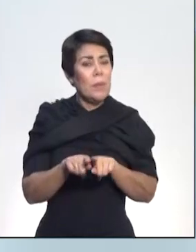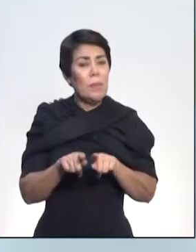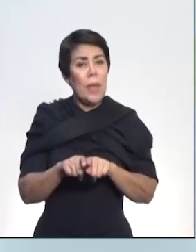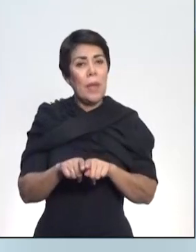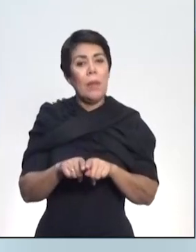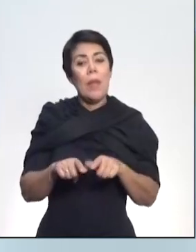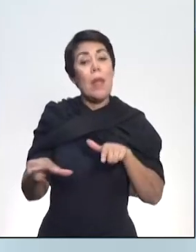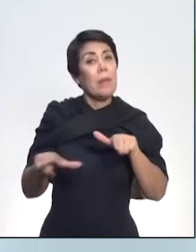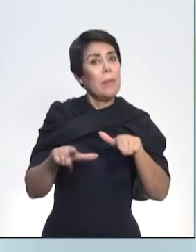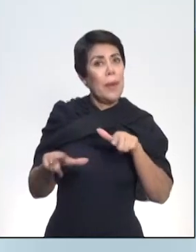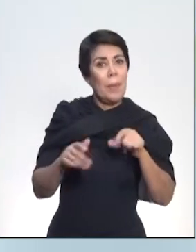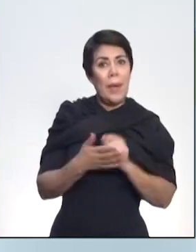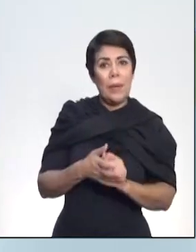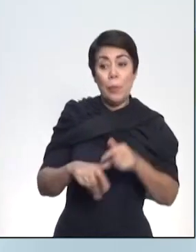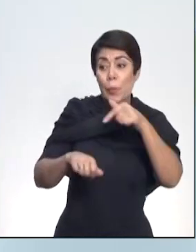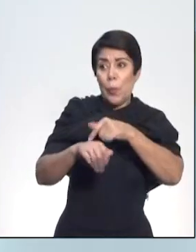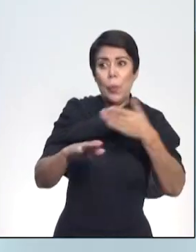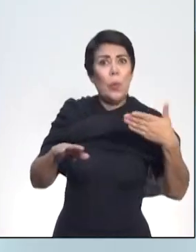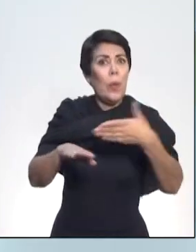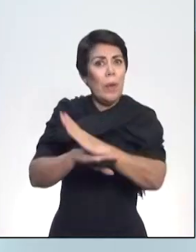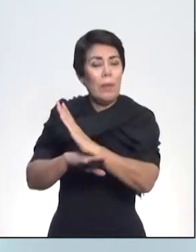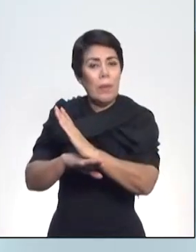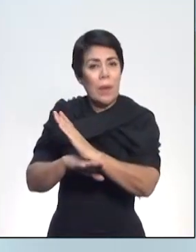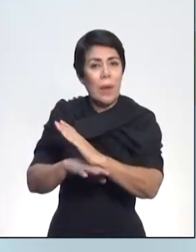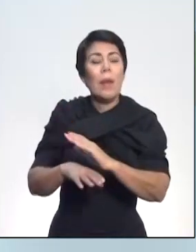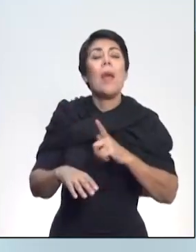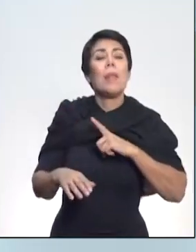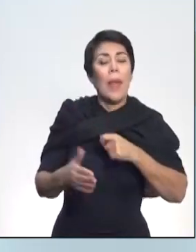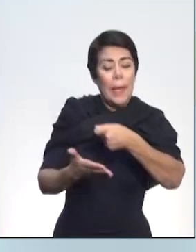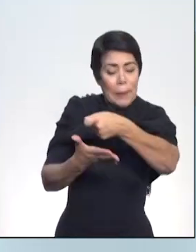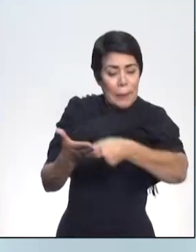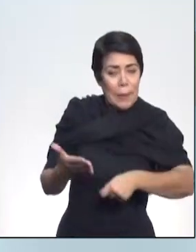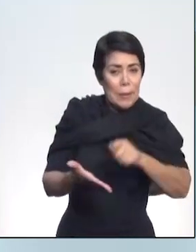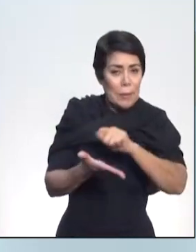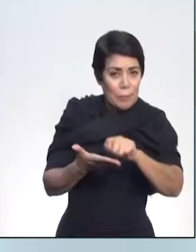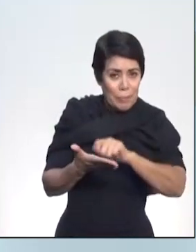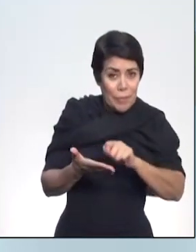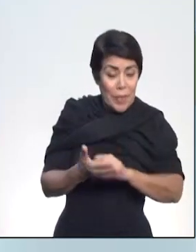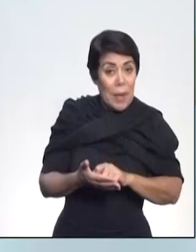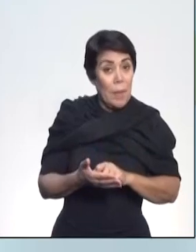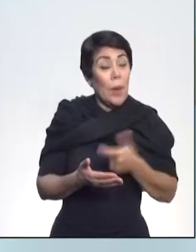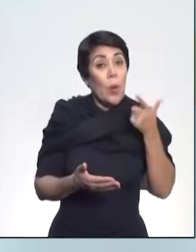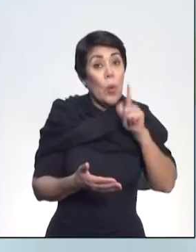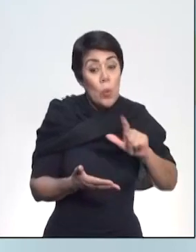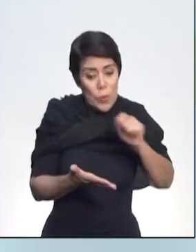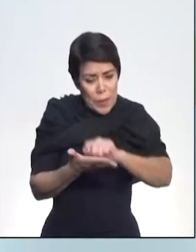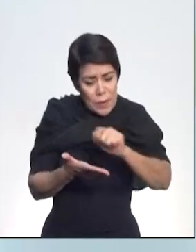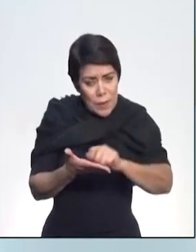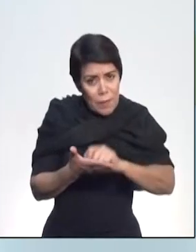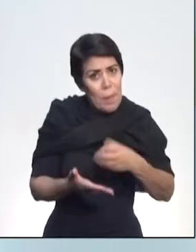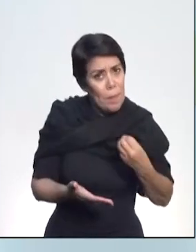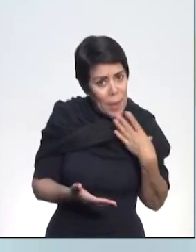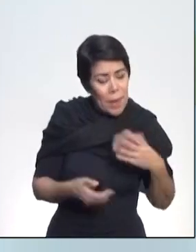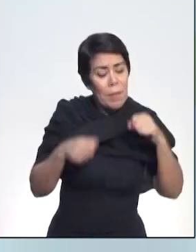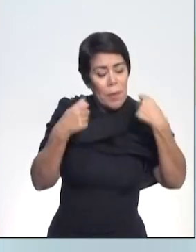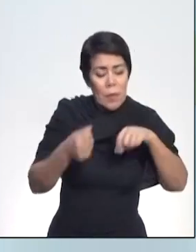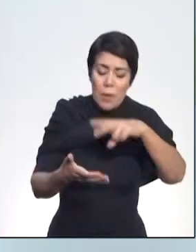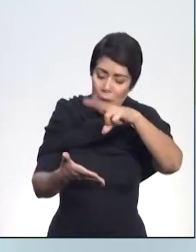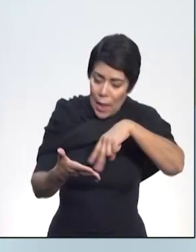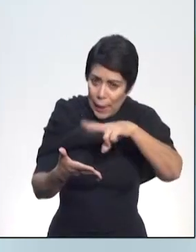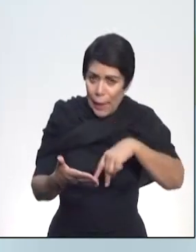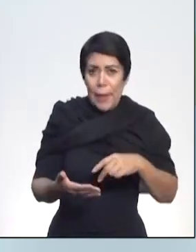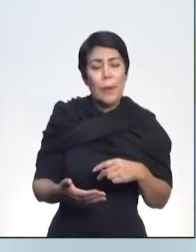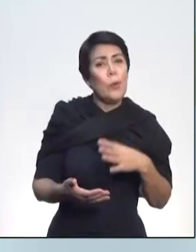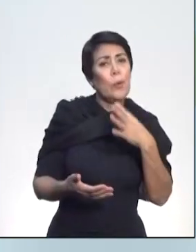do modo de selecionar os candidatos é a redação, e para que eu escreva bem, é importante que eu leia. É importante que eu me